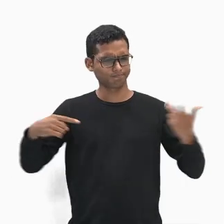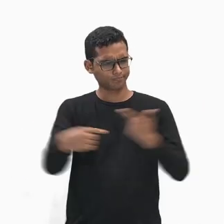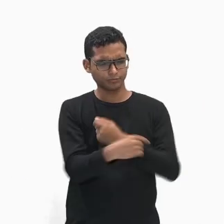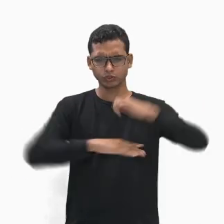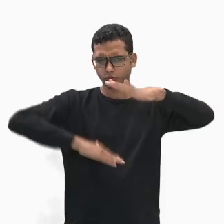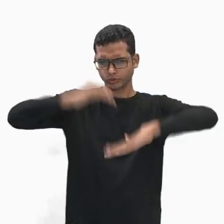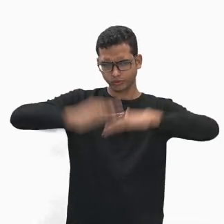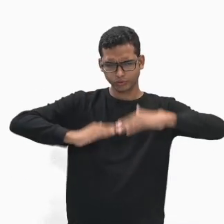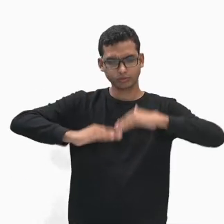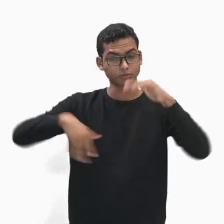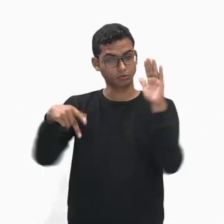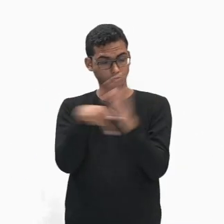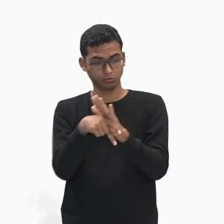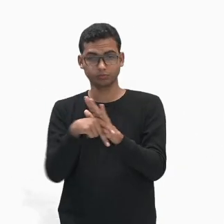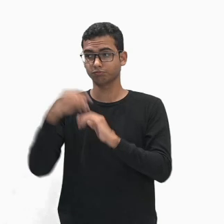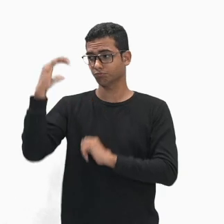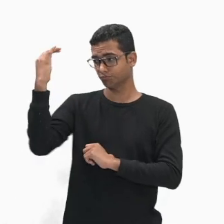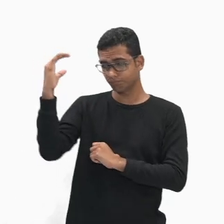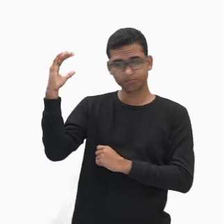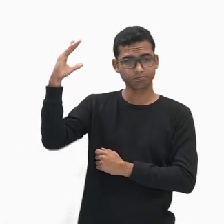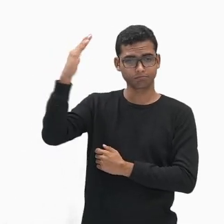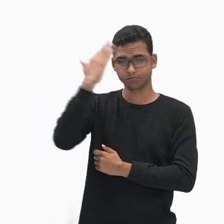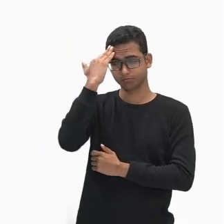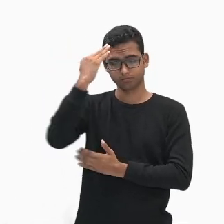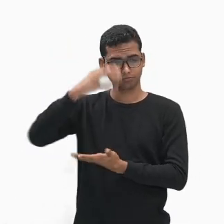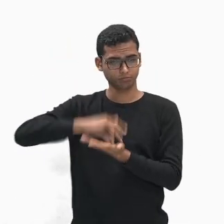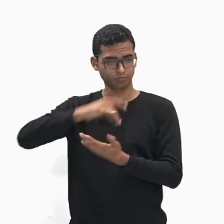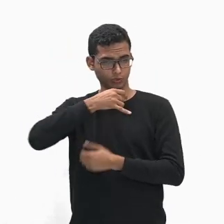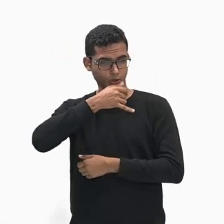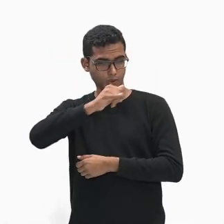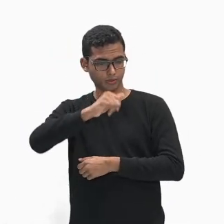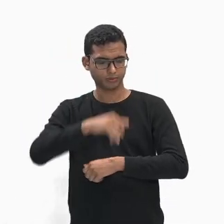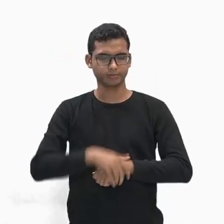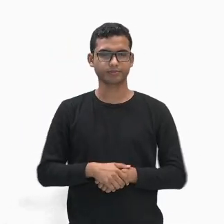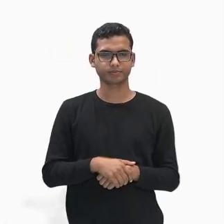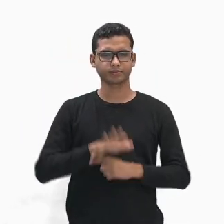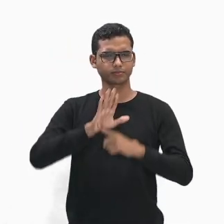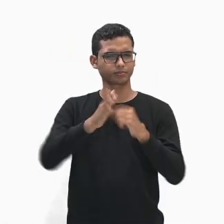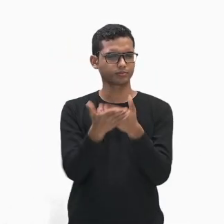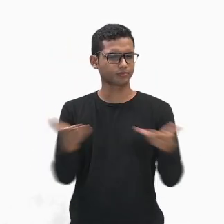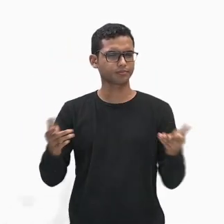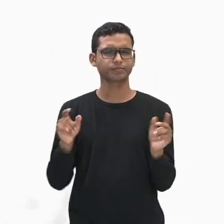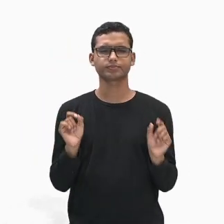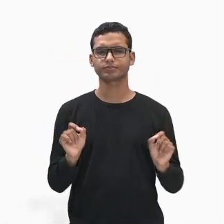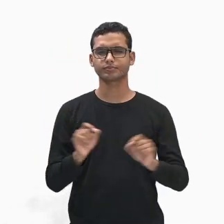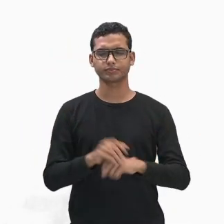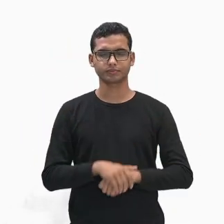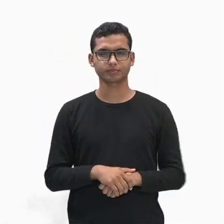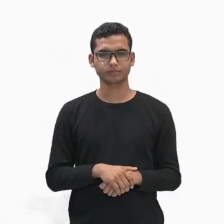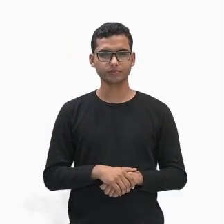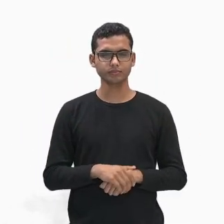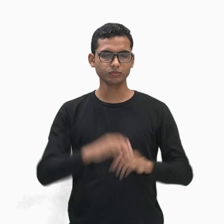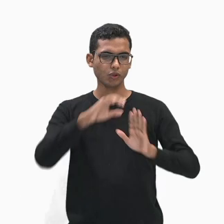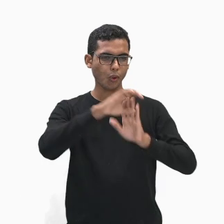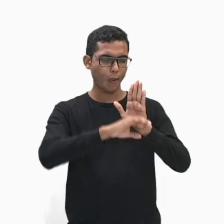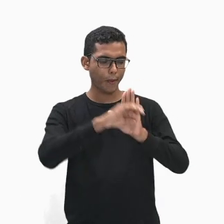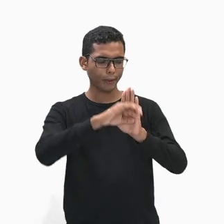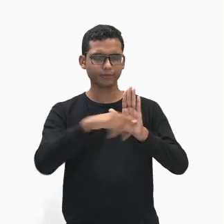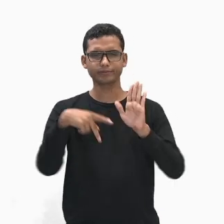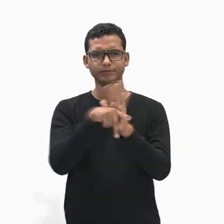que envolviam aí a eletricidade. Aí eu trouxe para vocês a definição